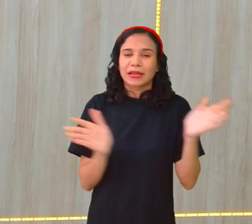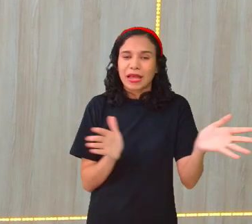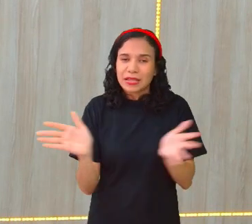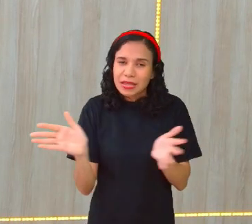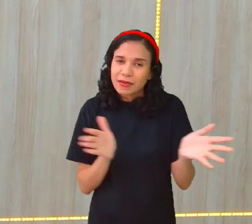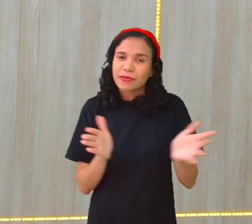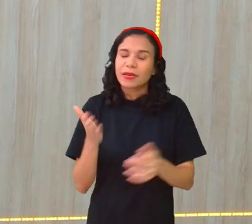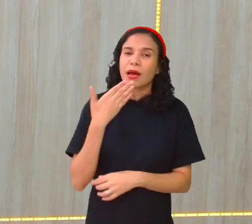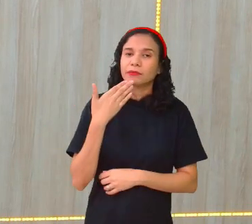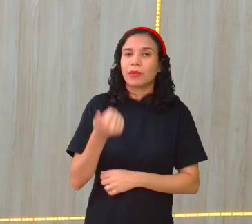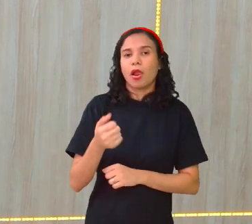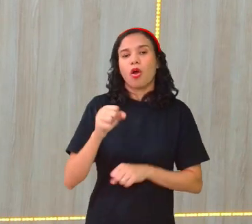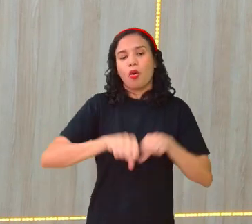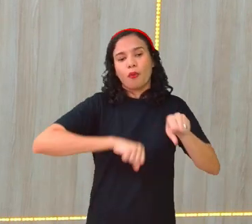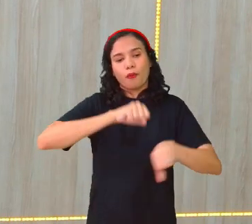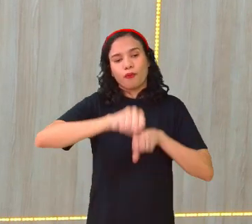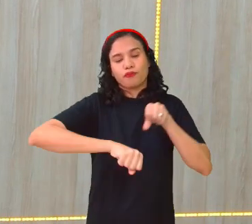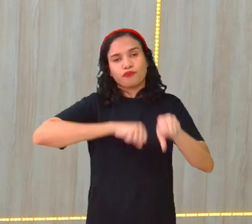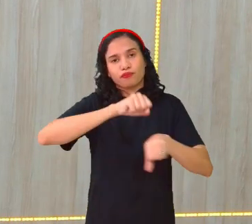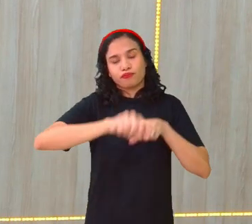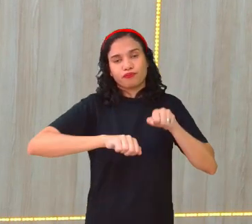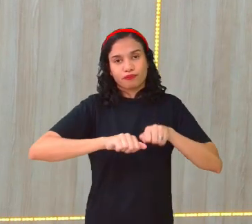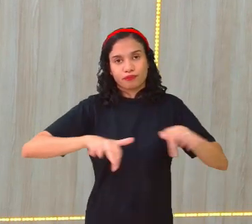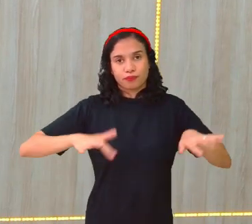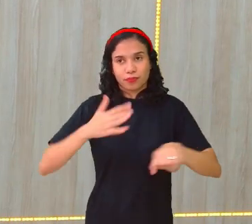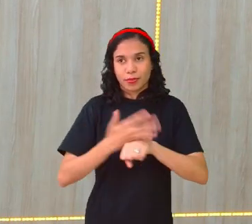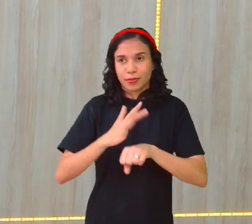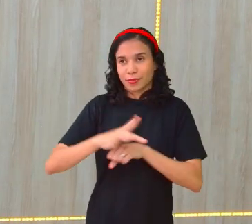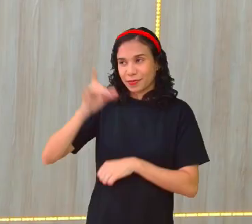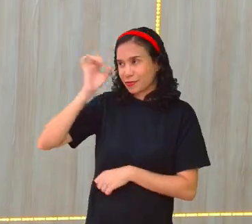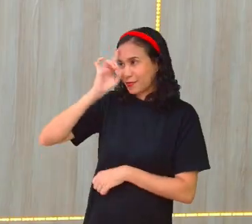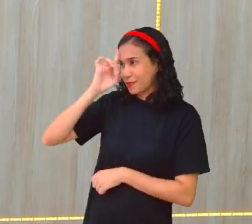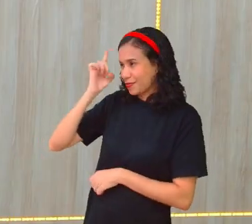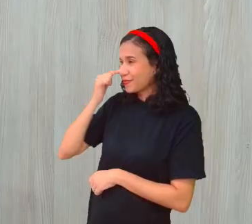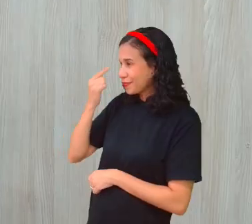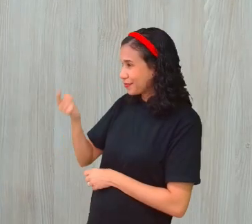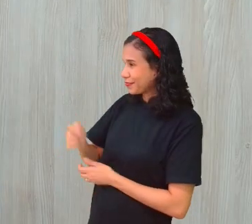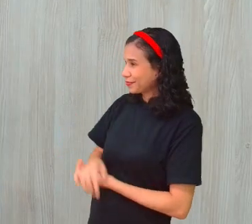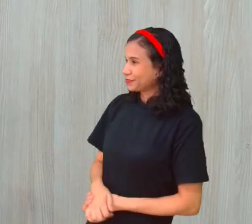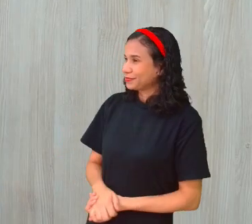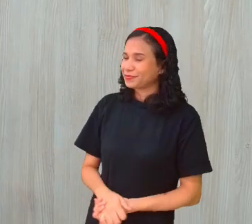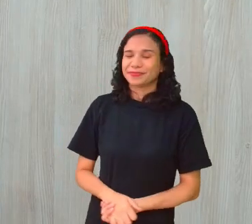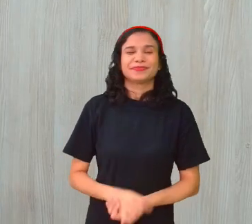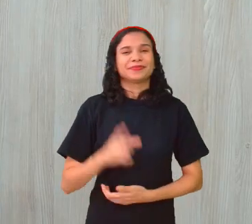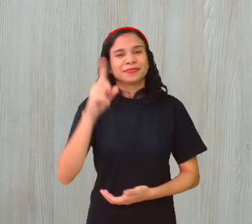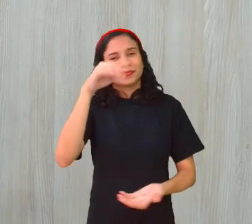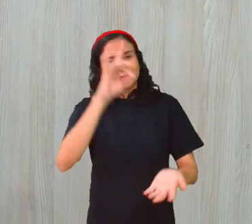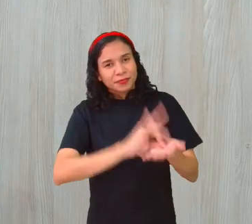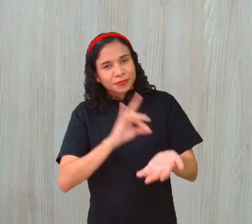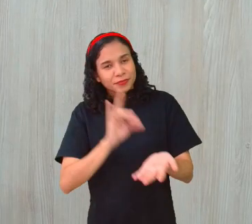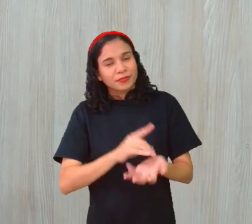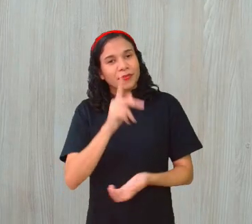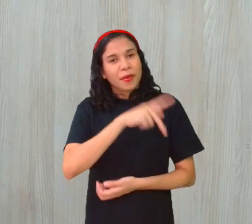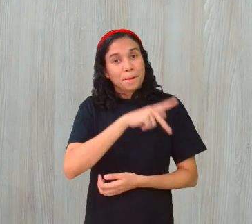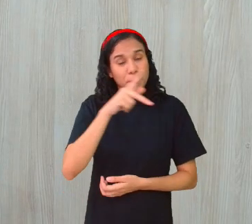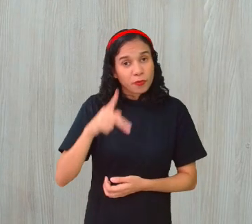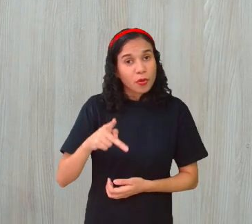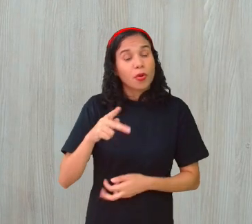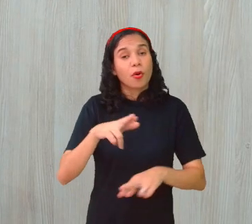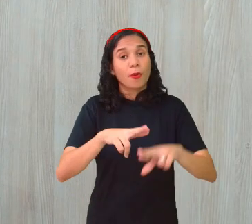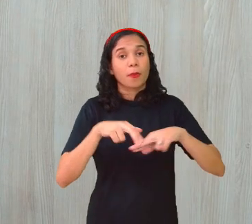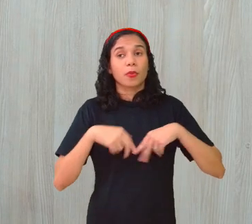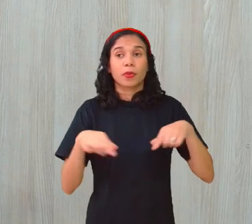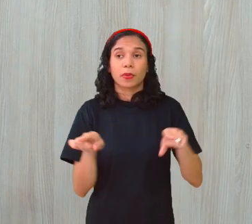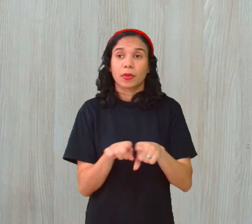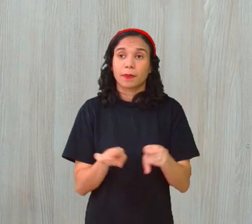essa questão das ciclofaixas que nós vemos diariamente, não é isso, professora Isabel? Pois é, professora Cláudia. E aí a gente também vem com